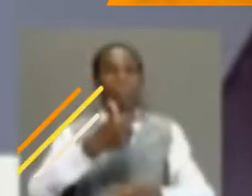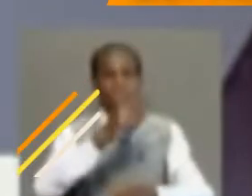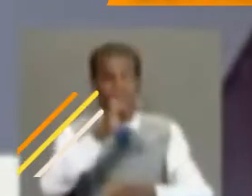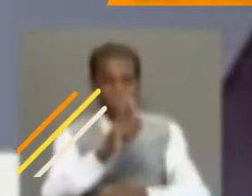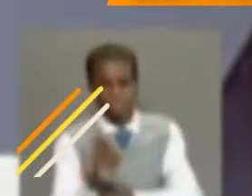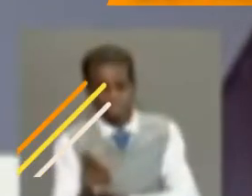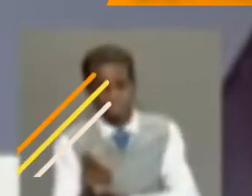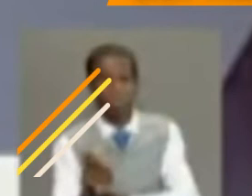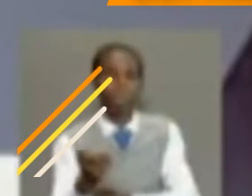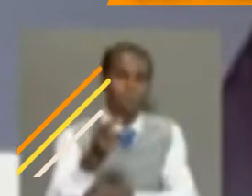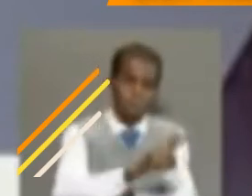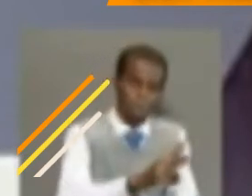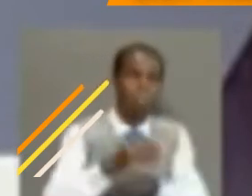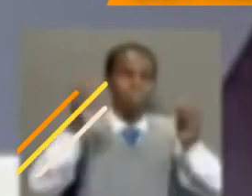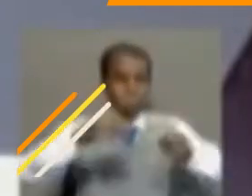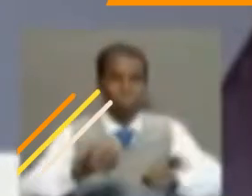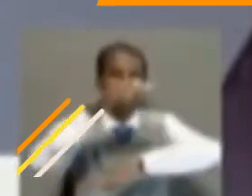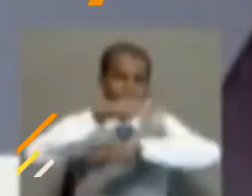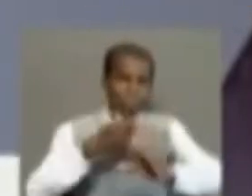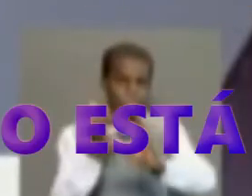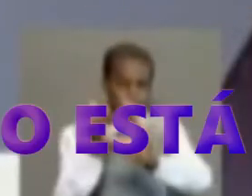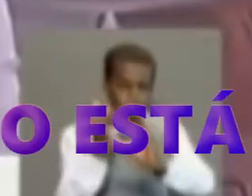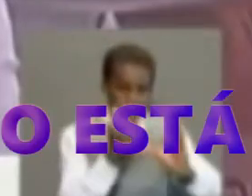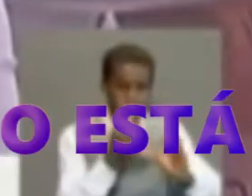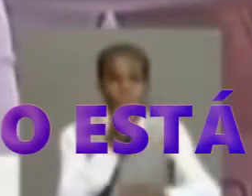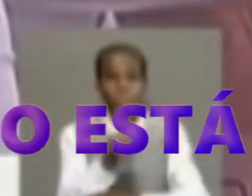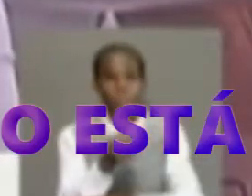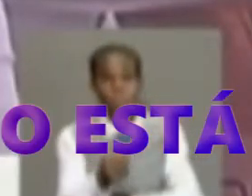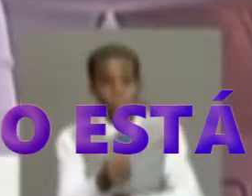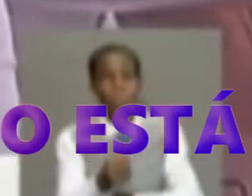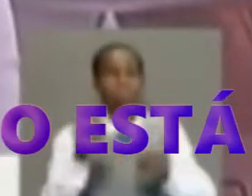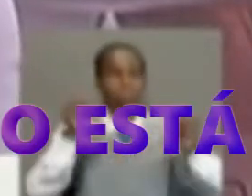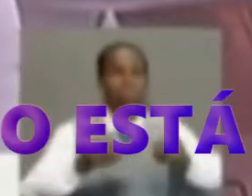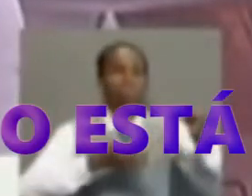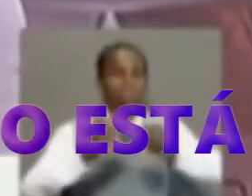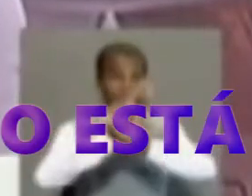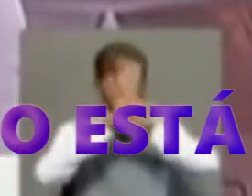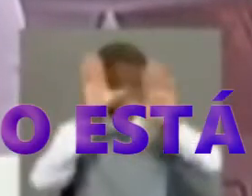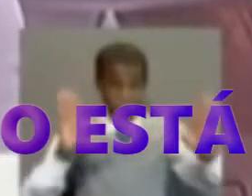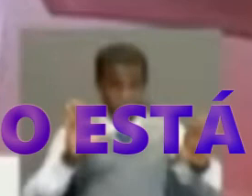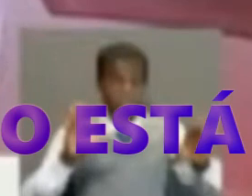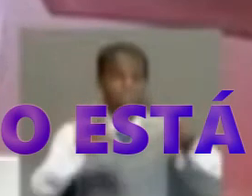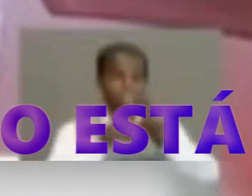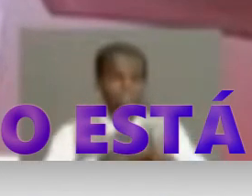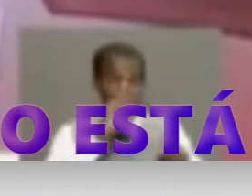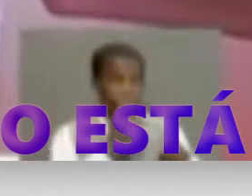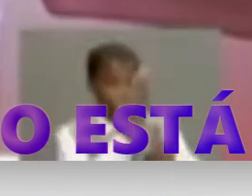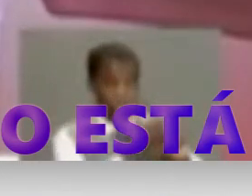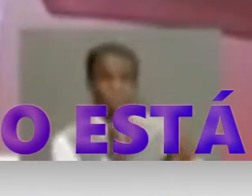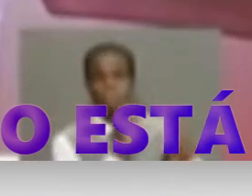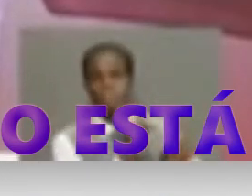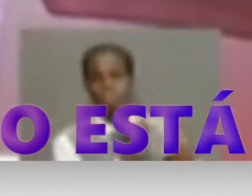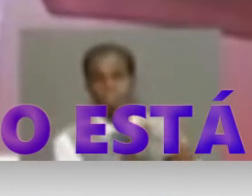eu acho que seria sensato para todo o país. Sim, senhora, fica aqui a questão. E aí não ter que ser eu a fazer aqui levantamento de informações, quer dizer, nem domino tão bem. Outra questão,